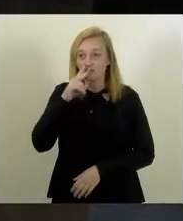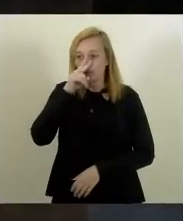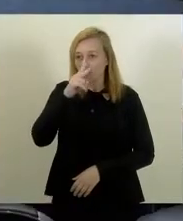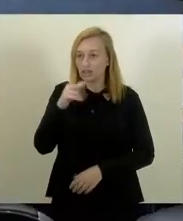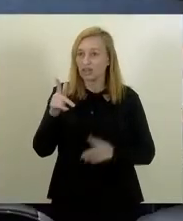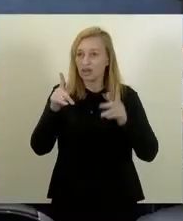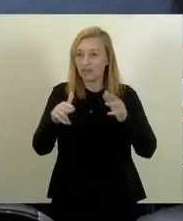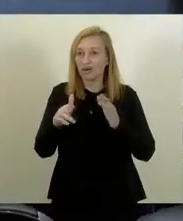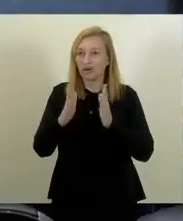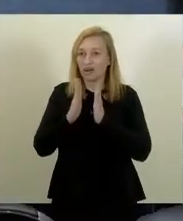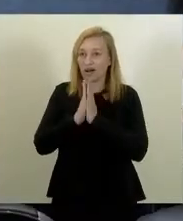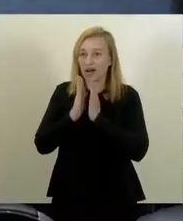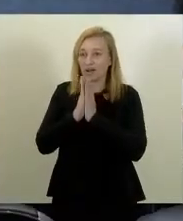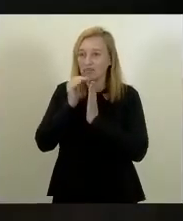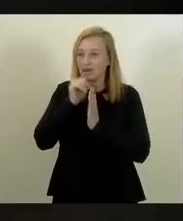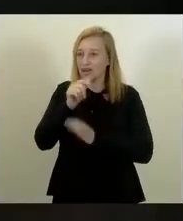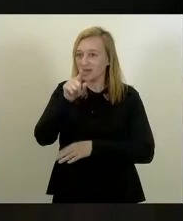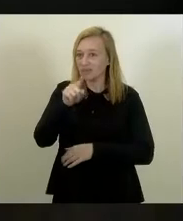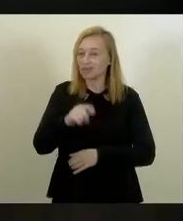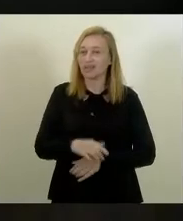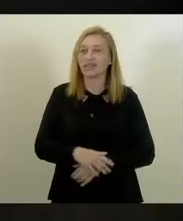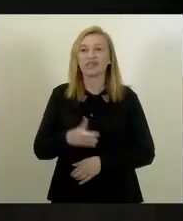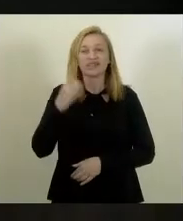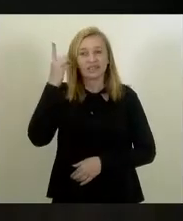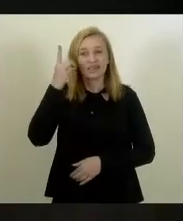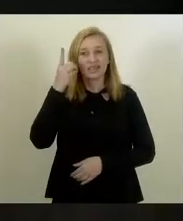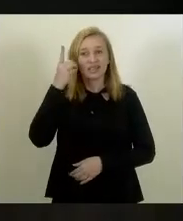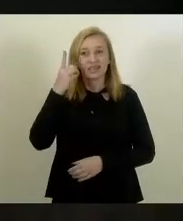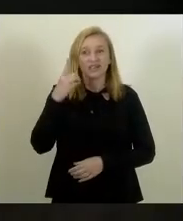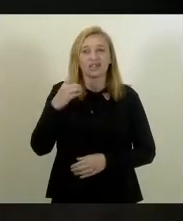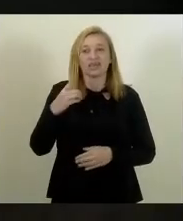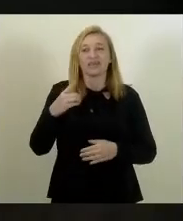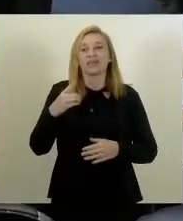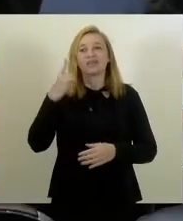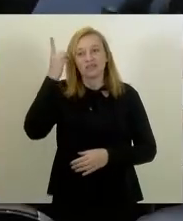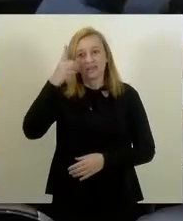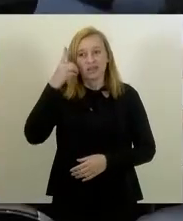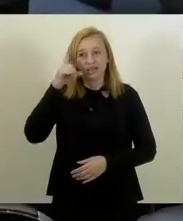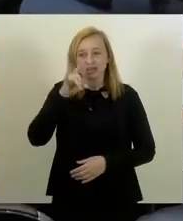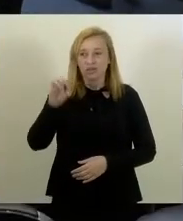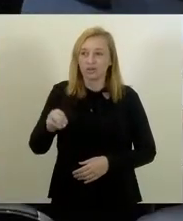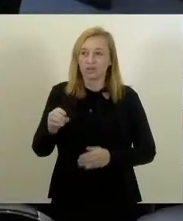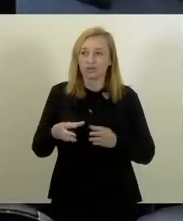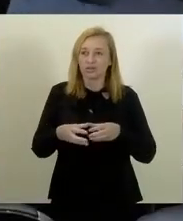Pacheco. Pela Comissão de Transportes, deputado Dionísio Lins.